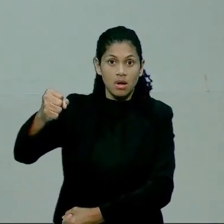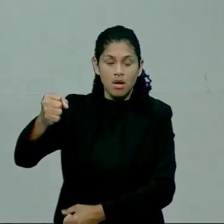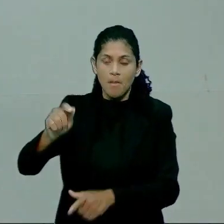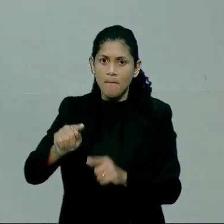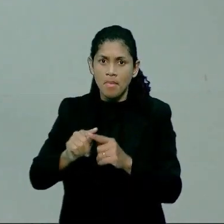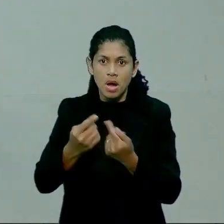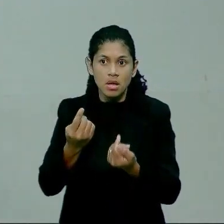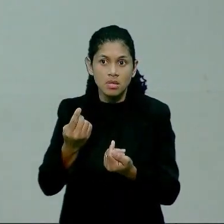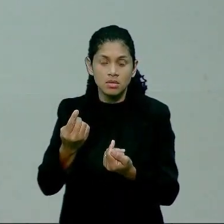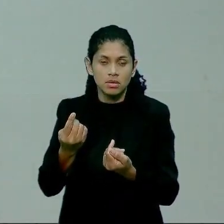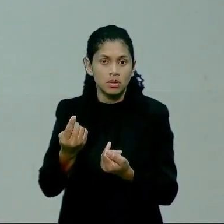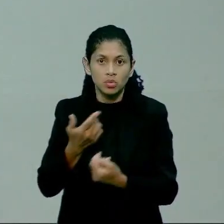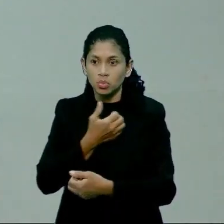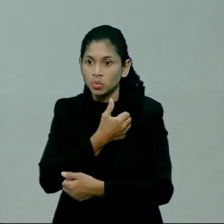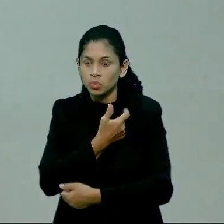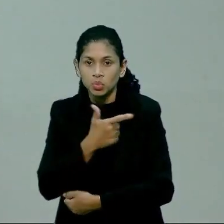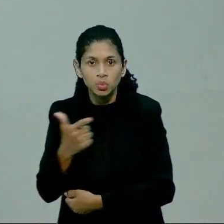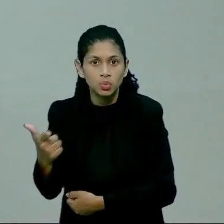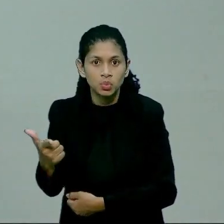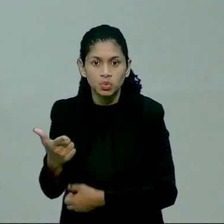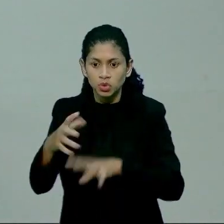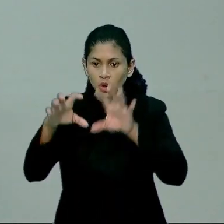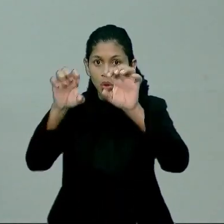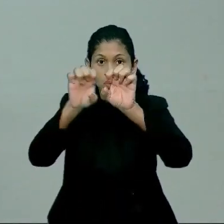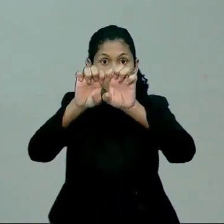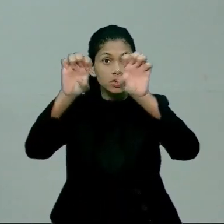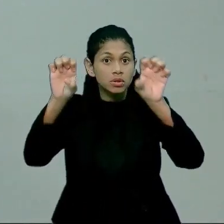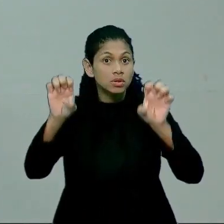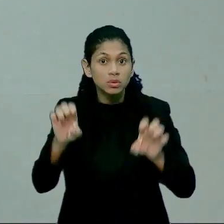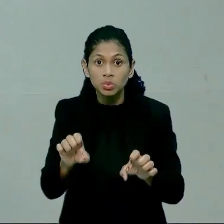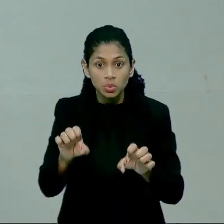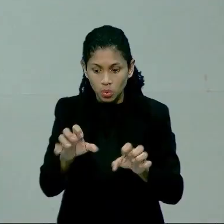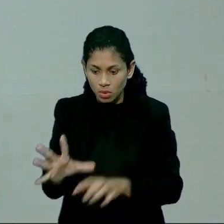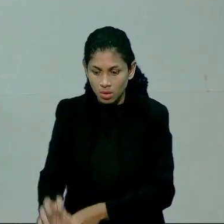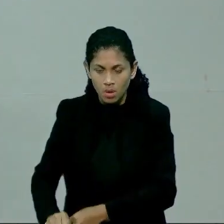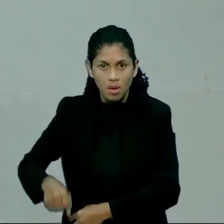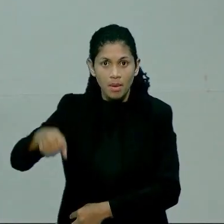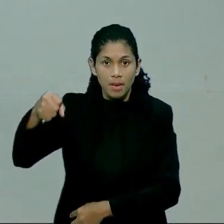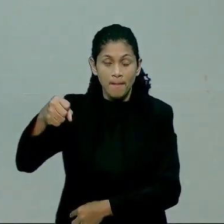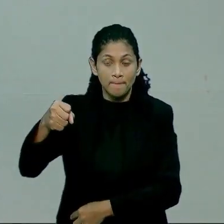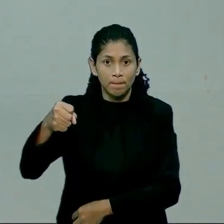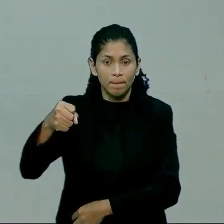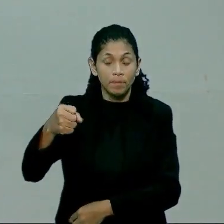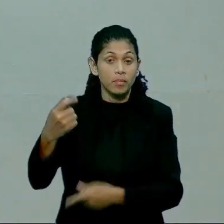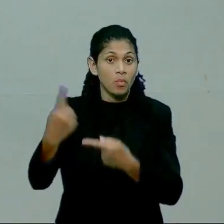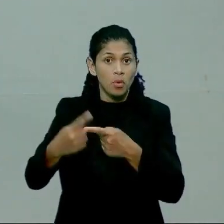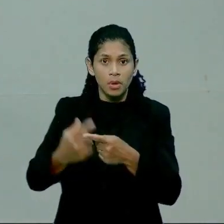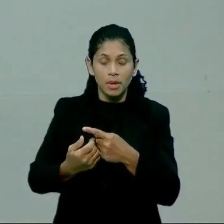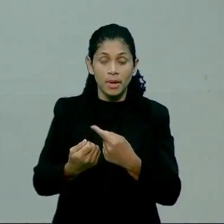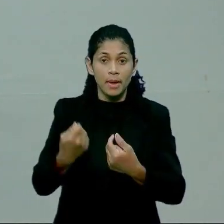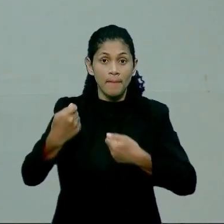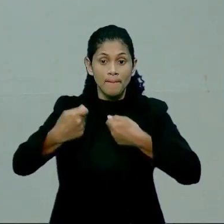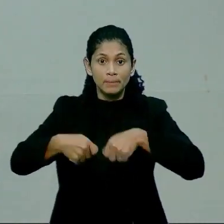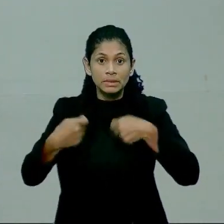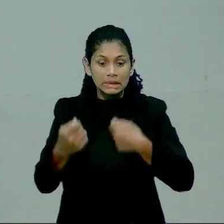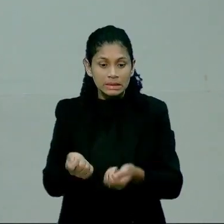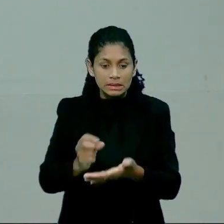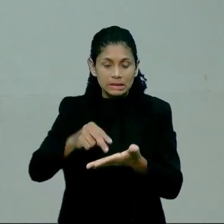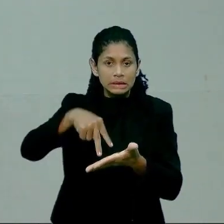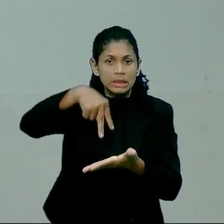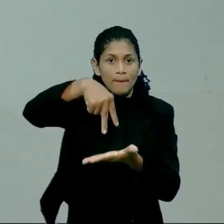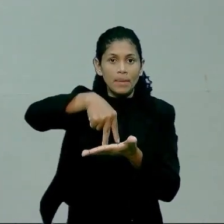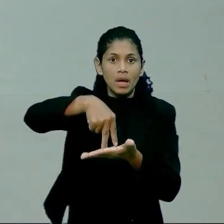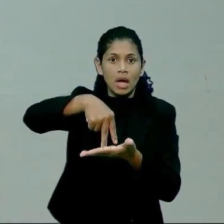são os mecanismos, se é um sistema de alavanca em que eu tenho que flexionar os membros inferiores, fazendo o encurtamento das